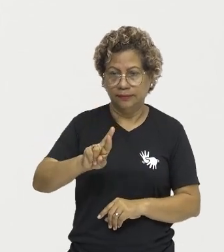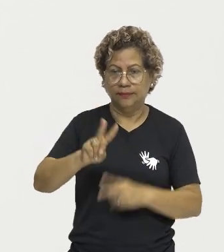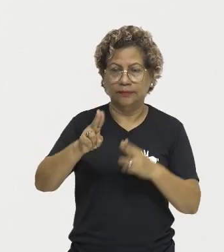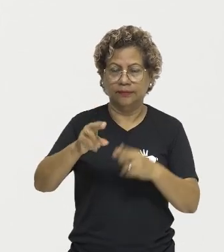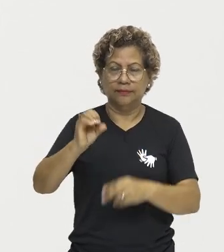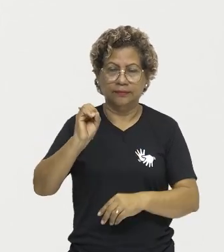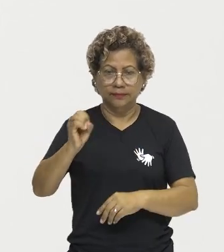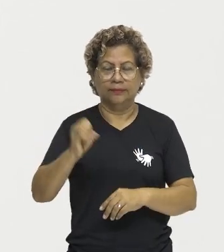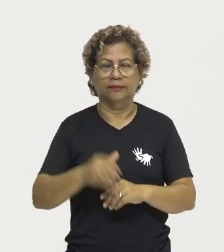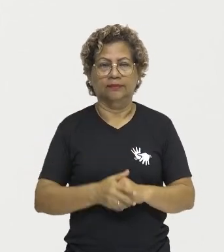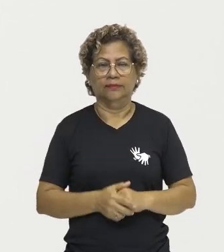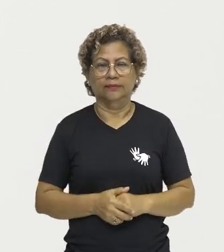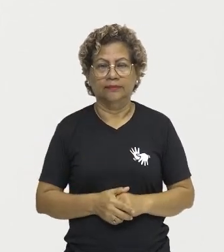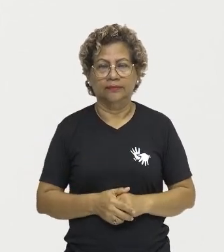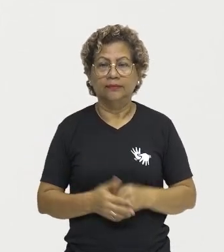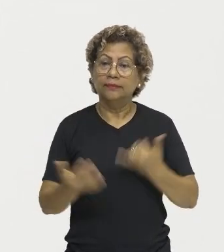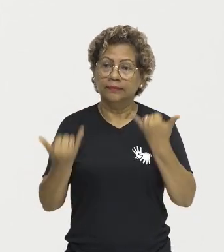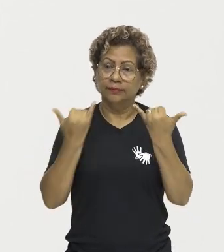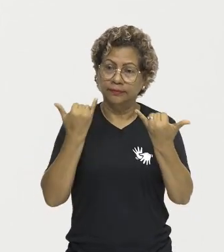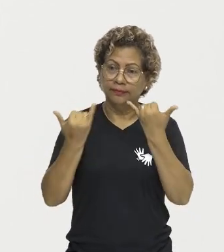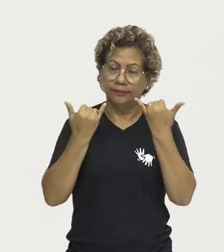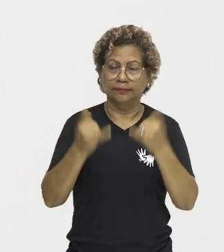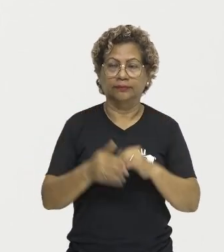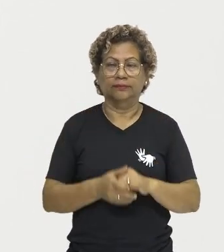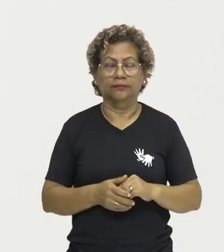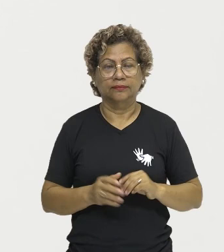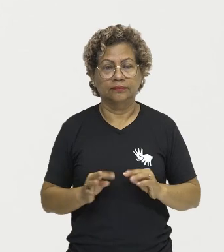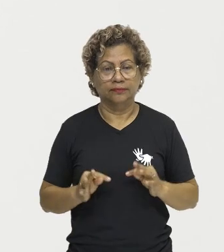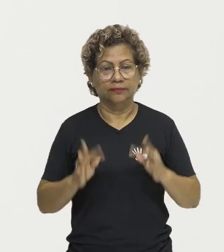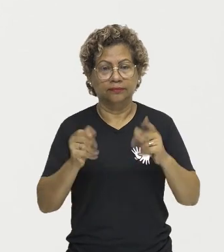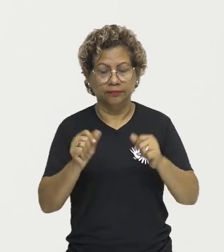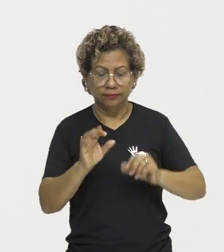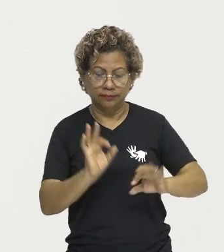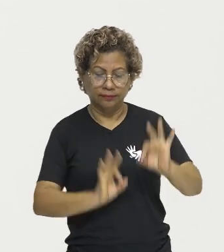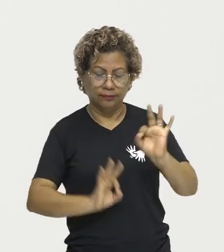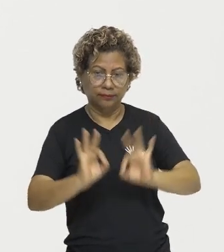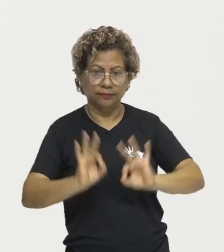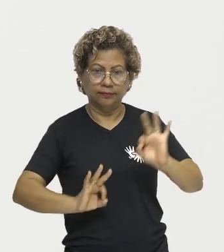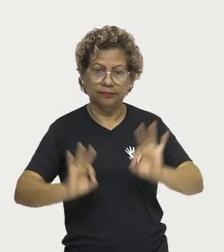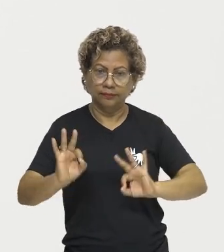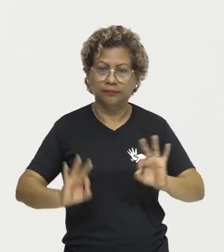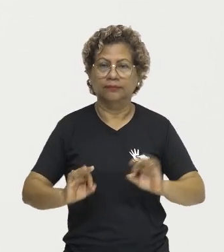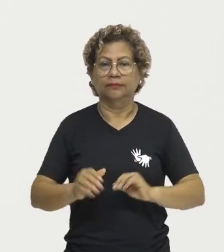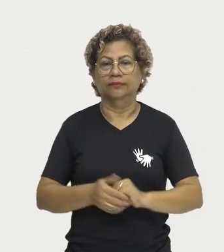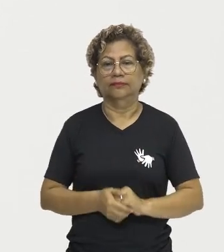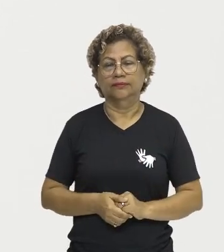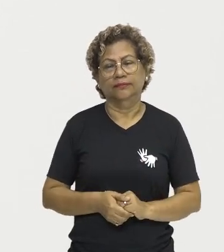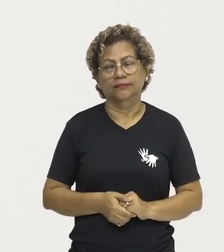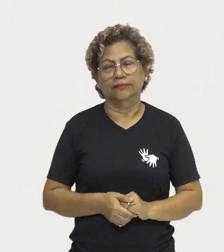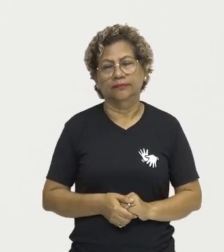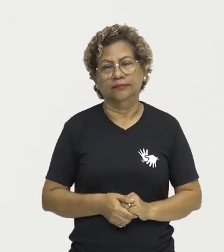da água, mais o calor do recipiente. E você tem,